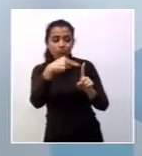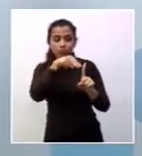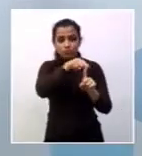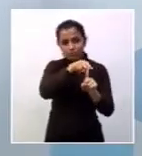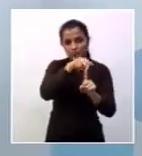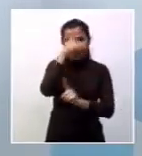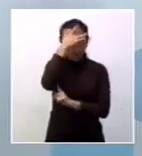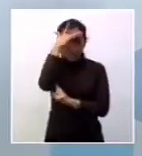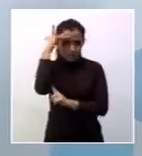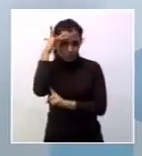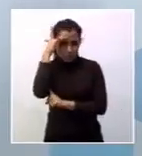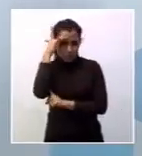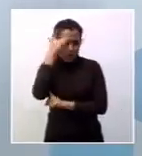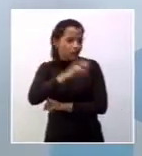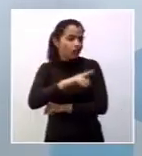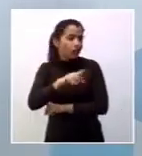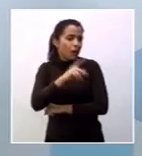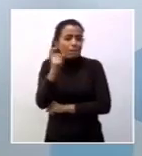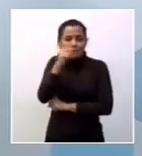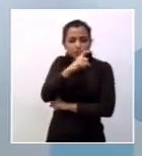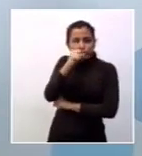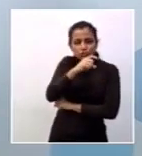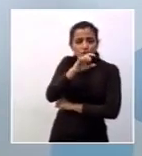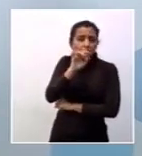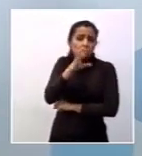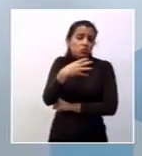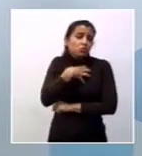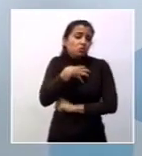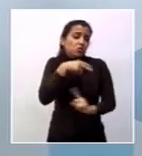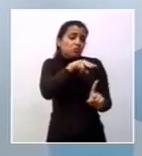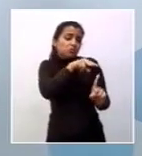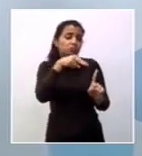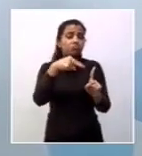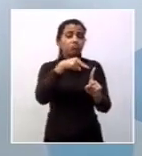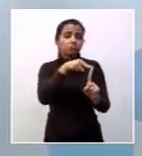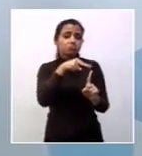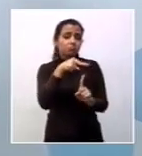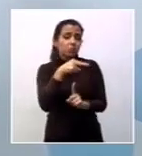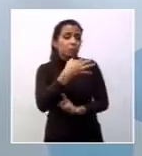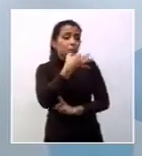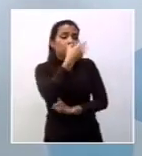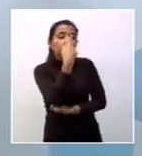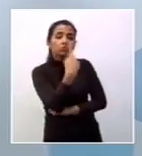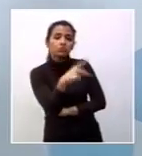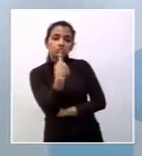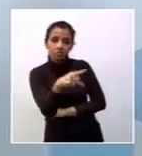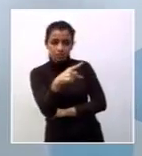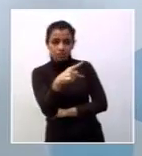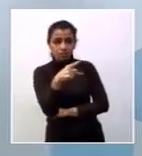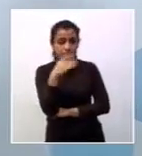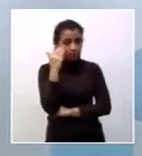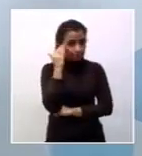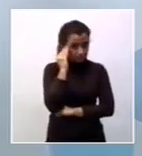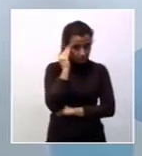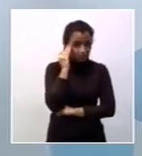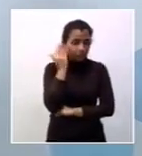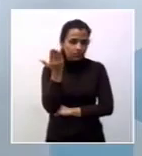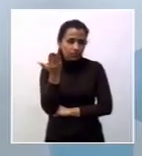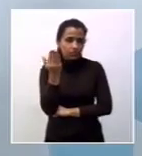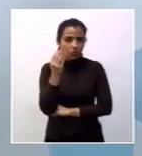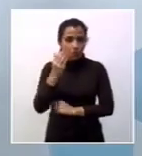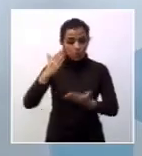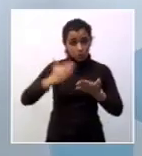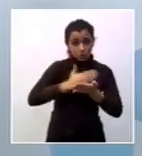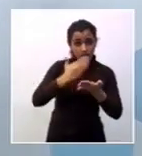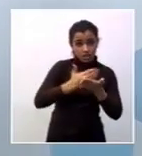mentira. E aí é aí que a gente tem que pesar até onde ele está dando uma informação falsa e até onde isso está sendo uma opinião dele. Já que o livro vai com o